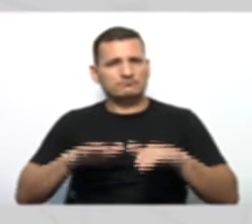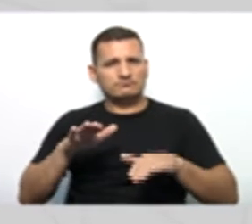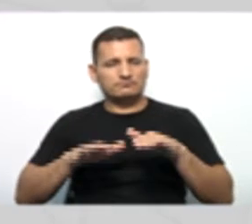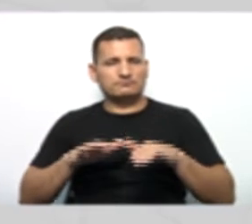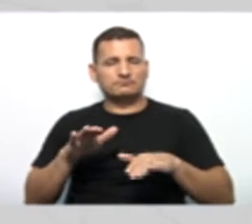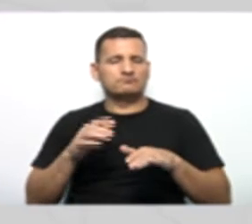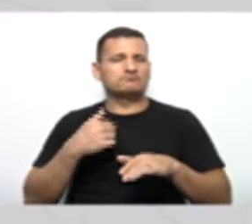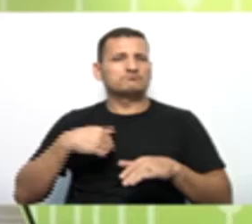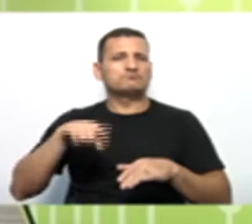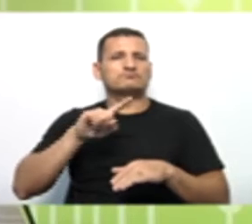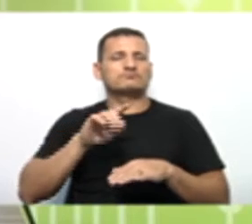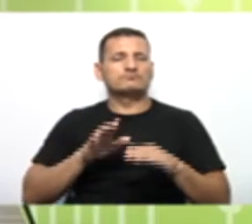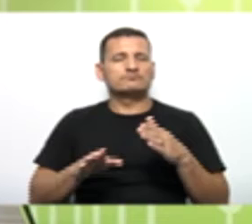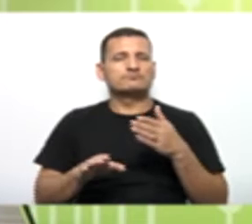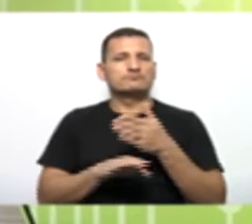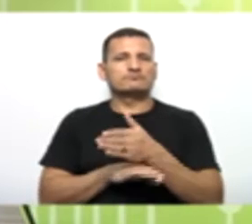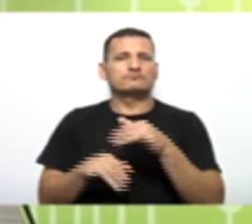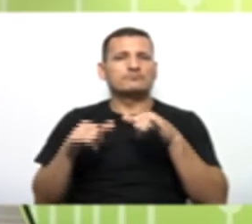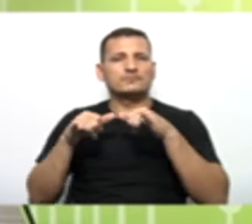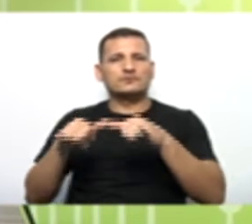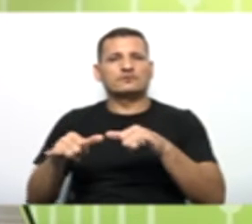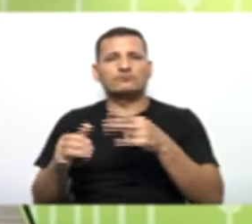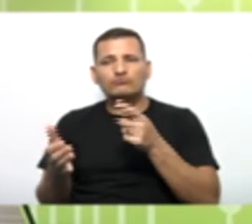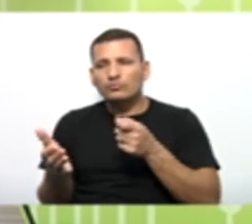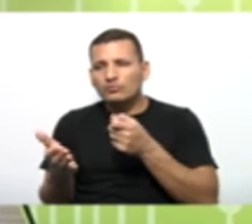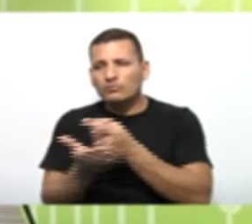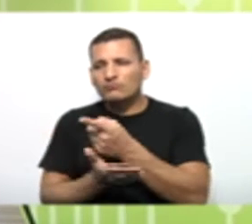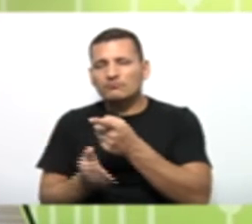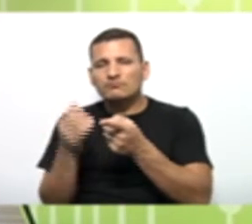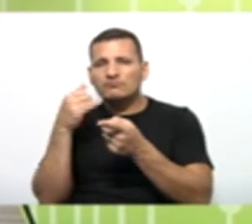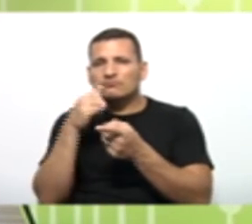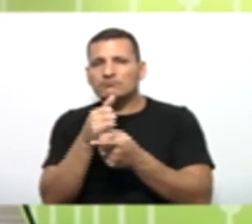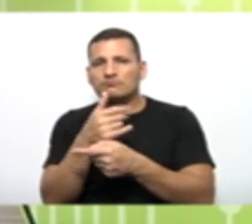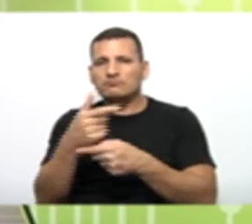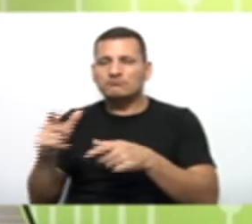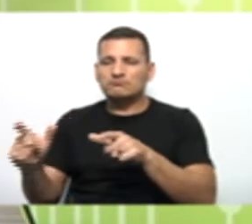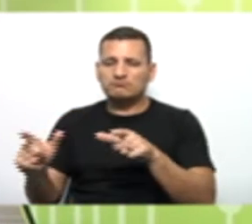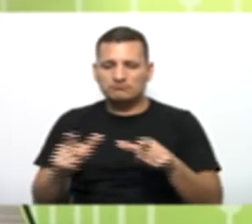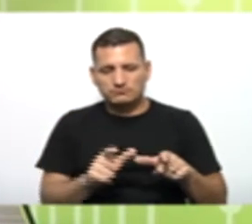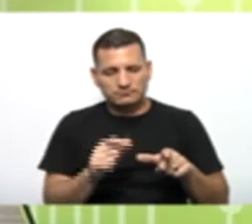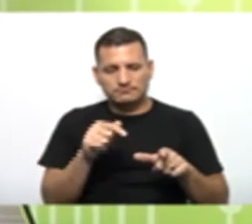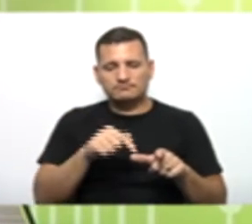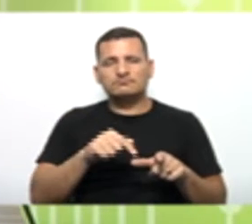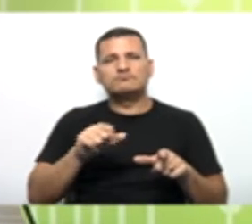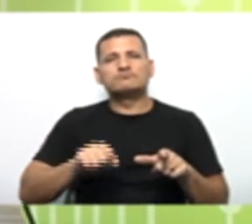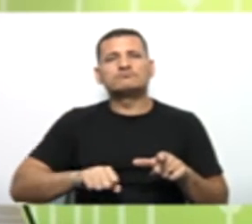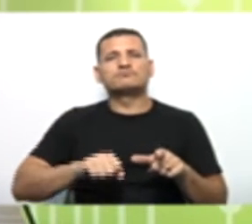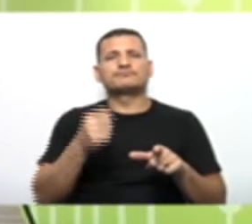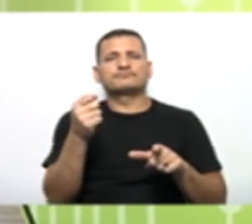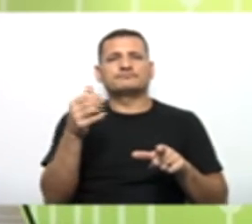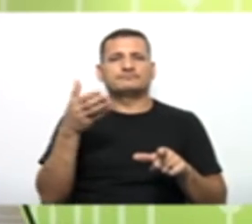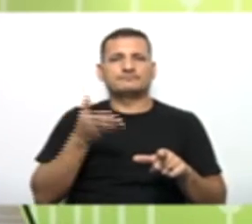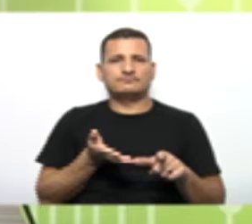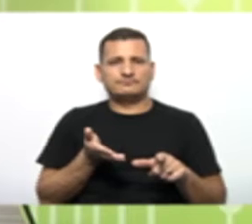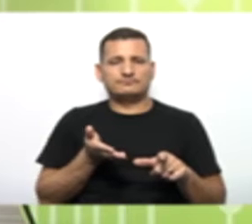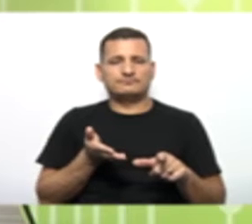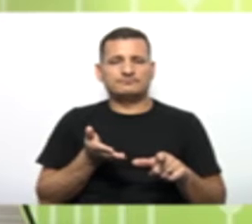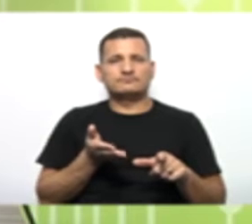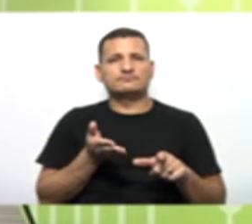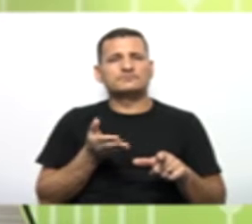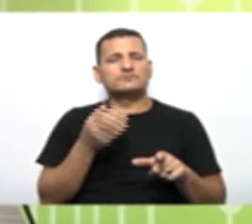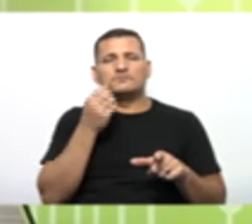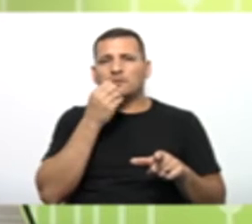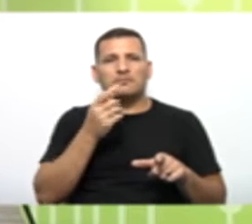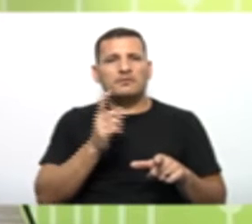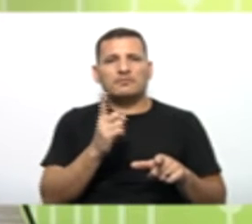no mercado, comprar um aparelho eletrônico e com poucos dias aquele aparelho parar de funcionar, porque aquele aparelho não foi